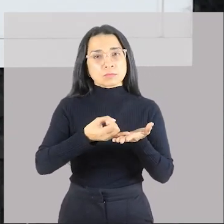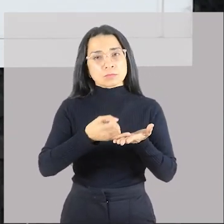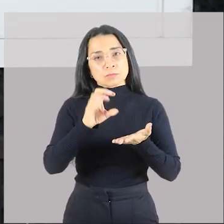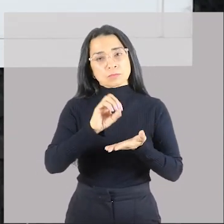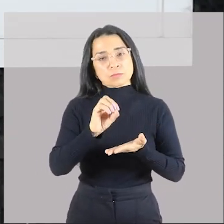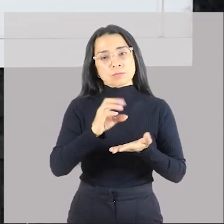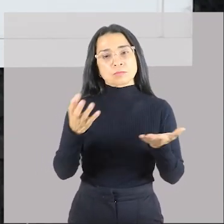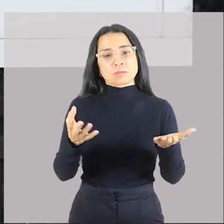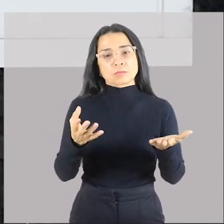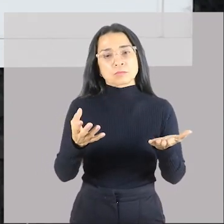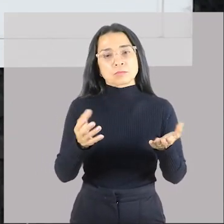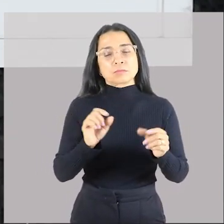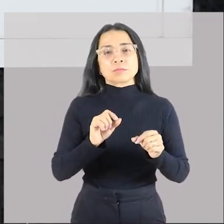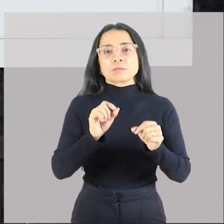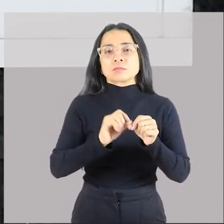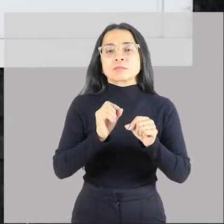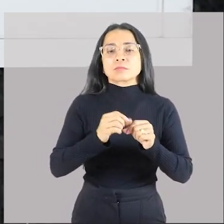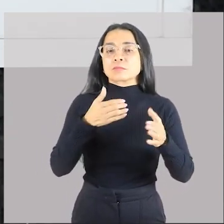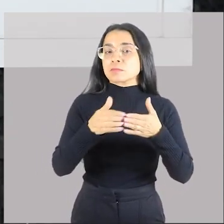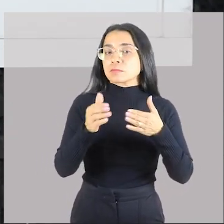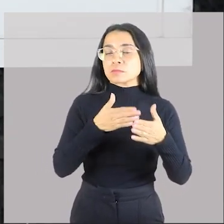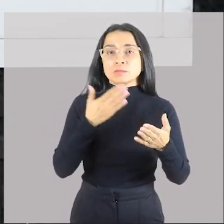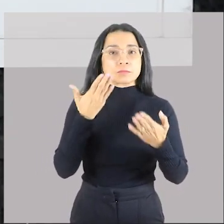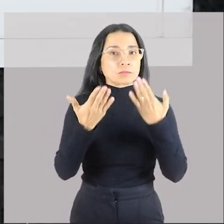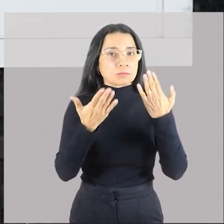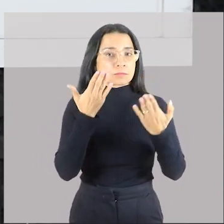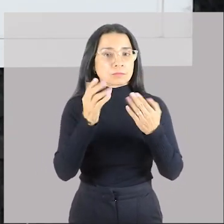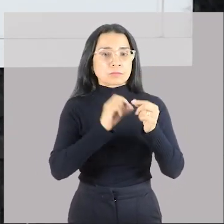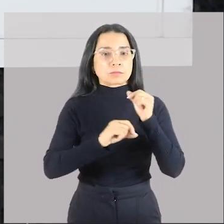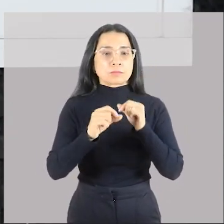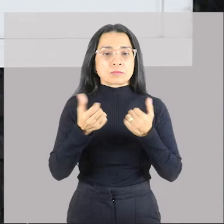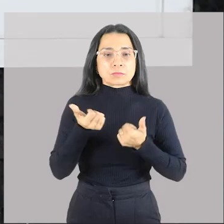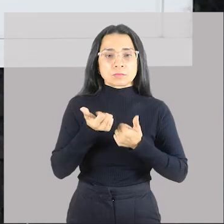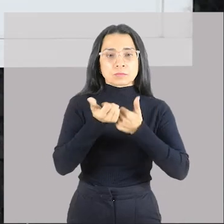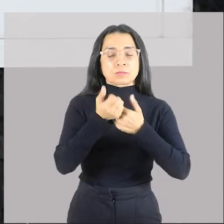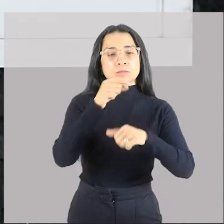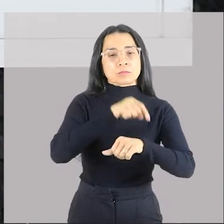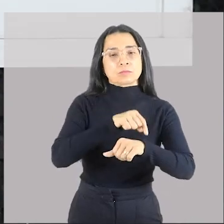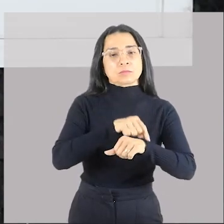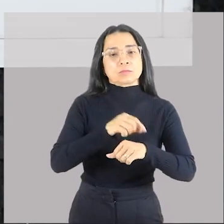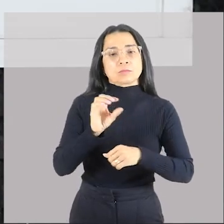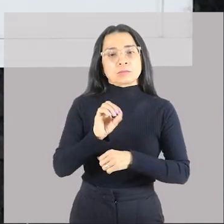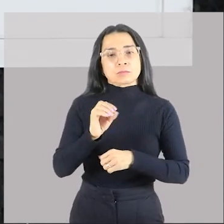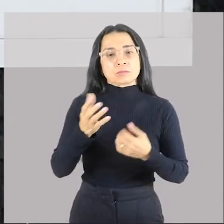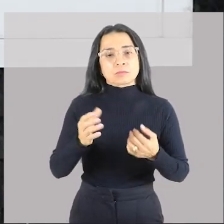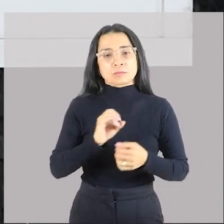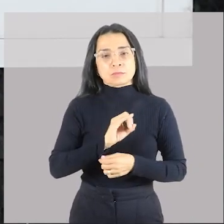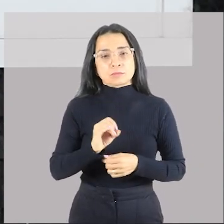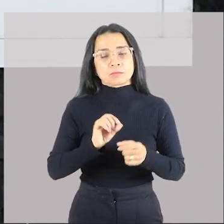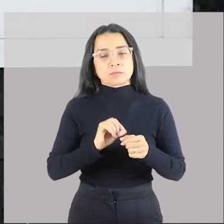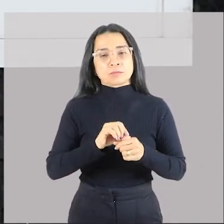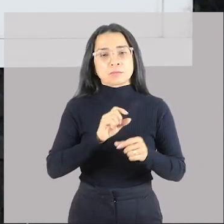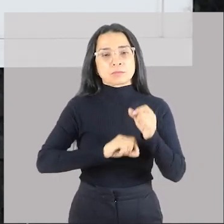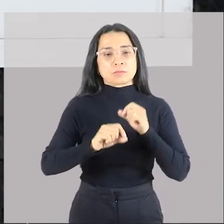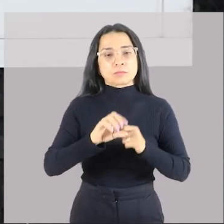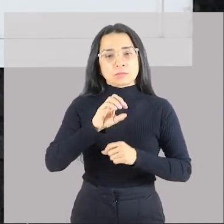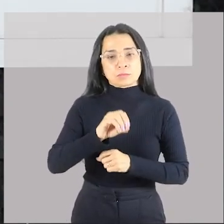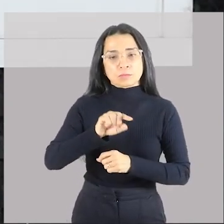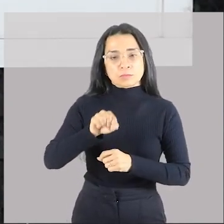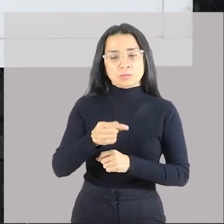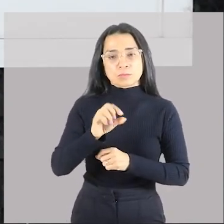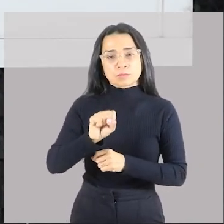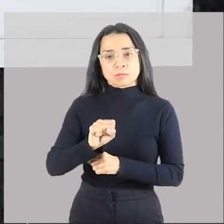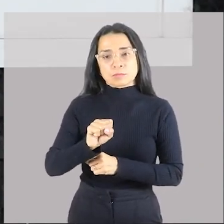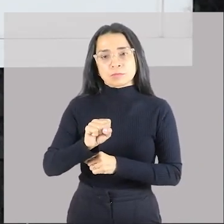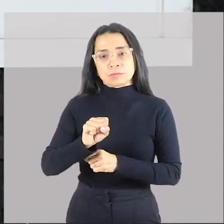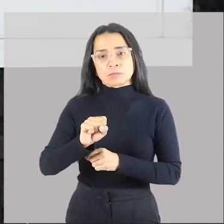qualquer tipo de comparação, basta substituir o T por 0. Se você fizer isso, turma, 0,8 elevado